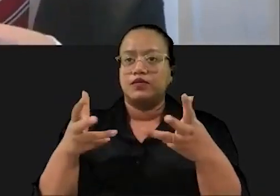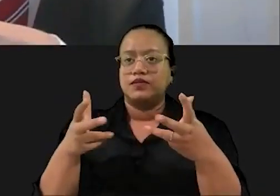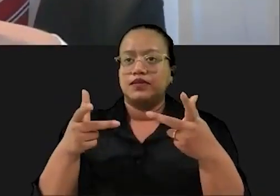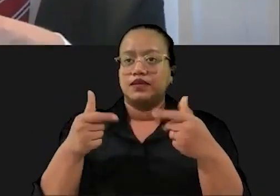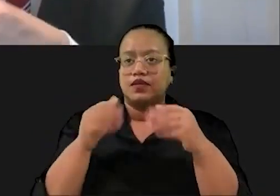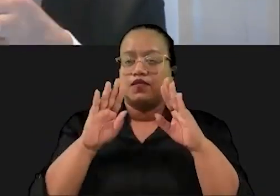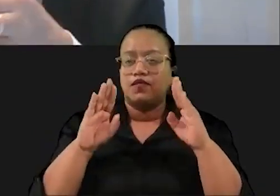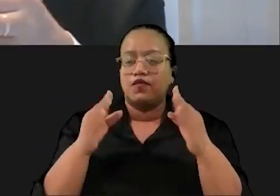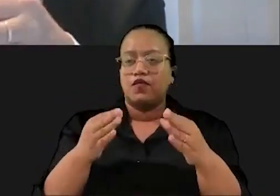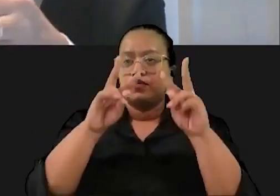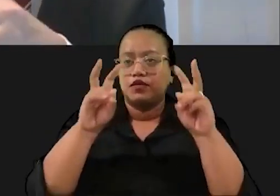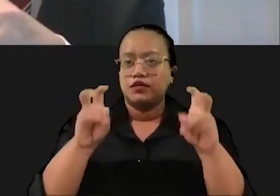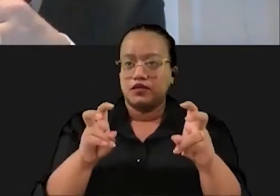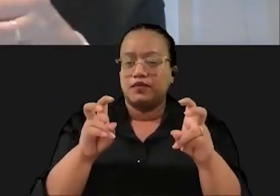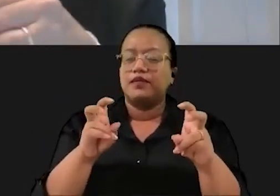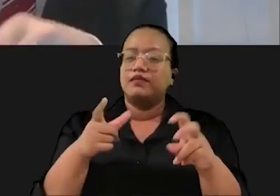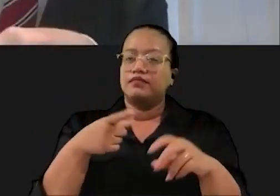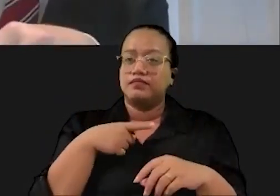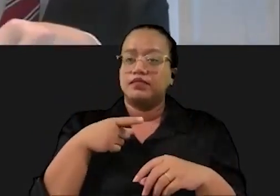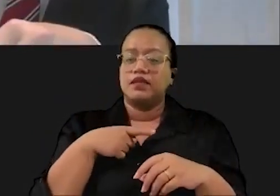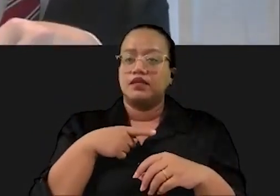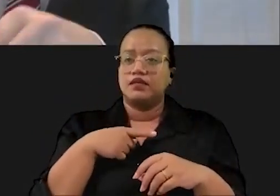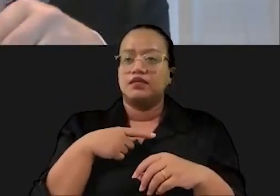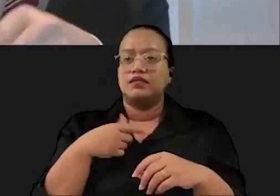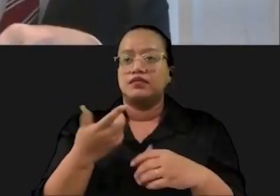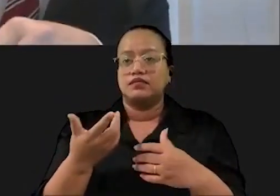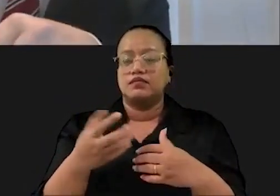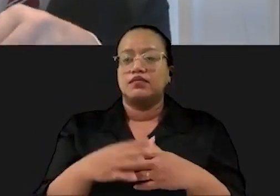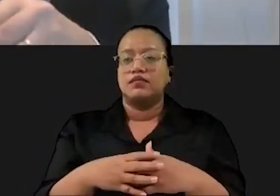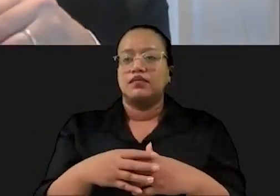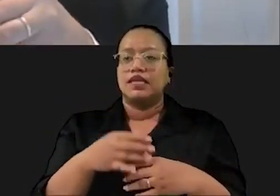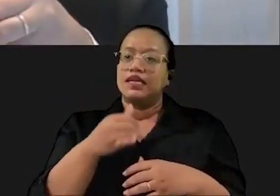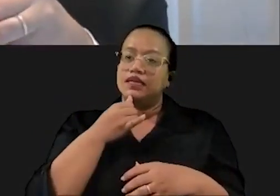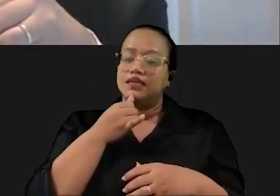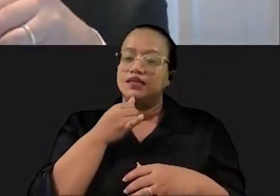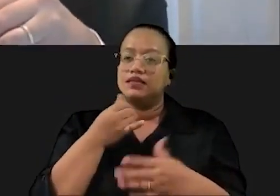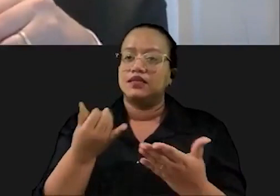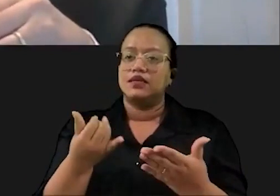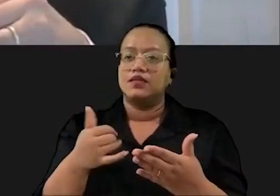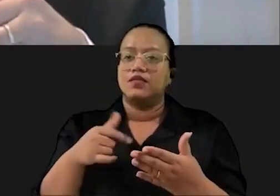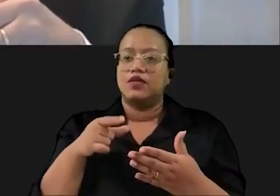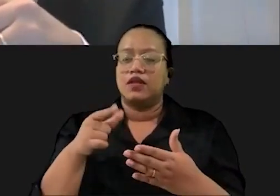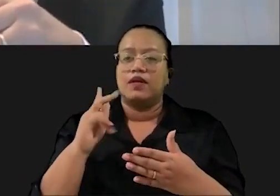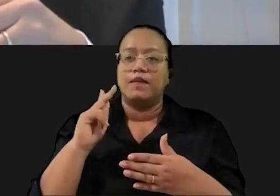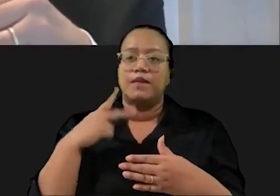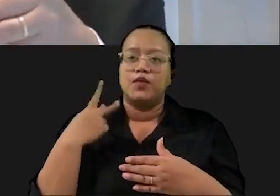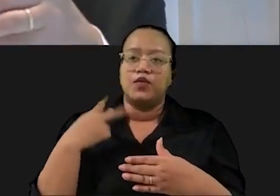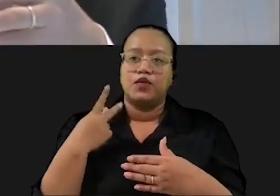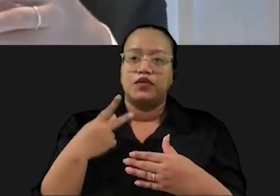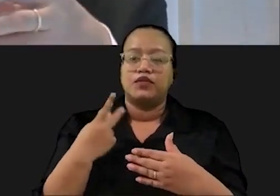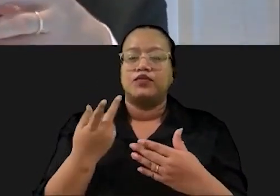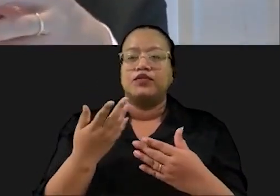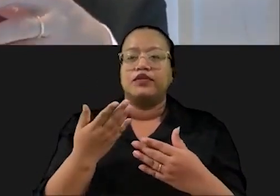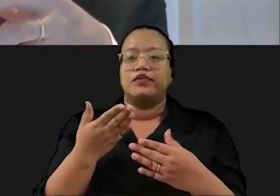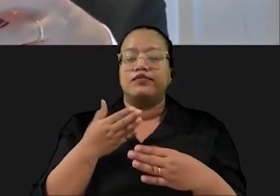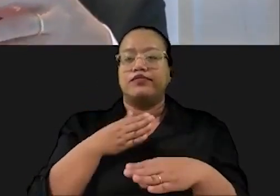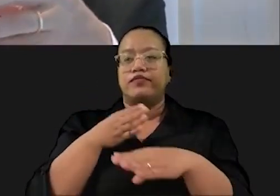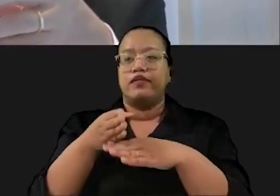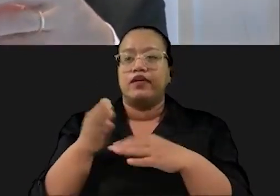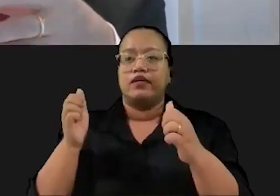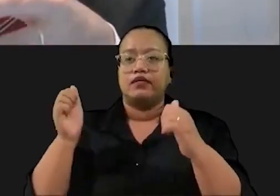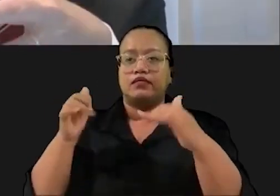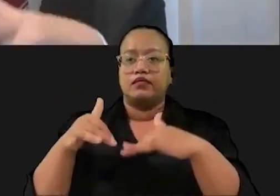o comparecimento, né, desses procuradores aos atos processuais, às audiências, mas, em troca disso, eles